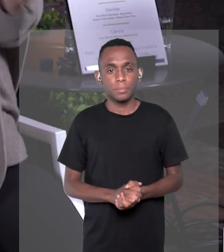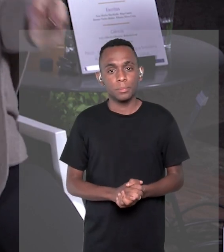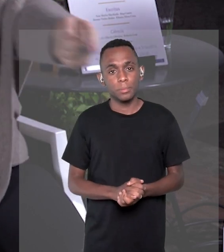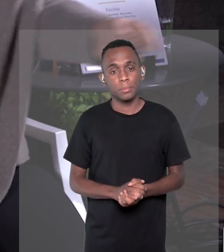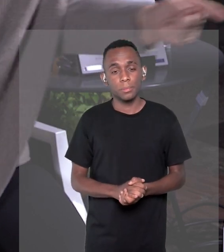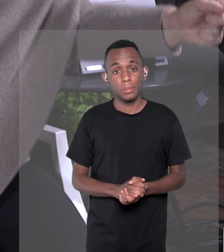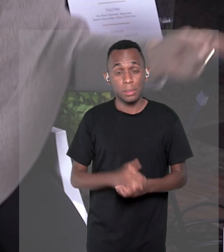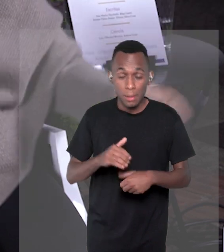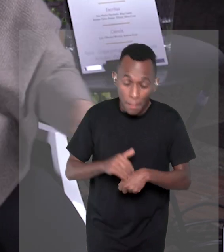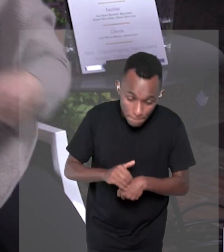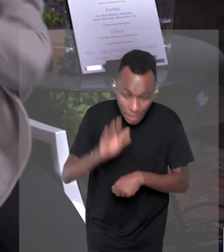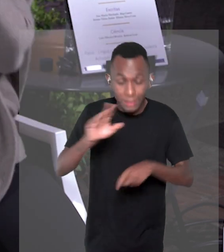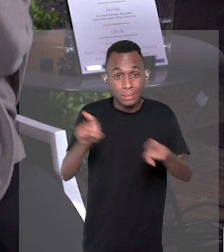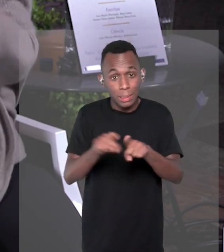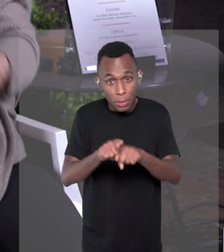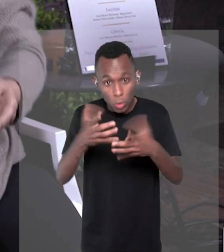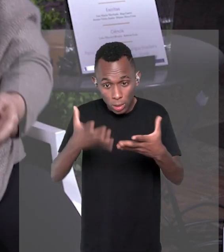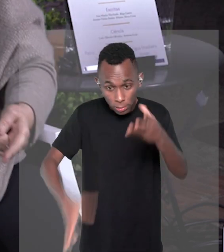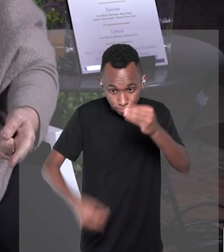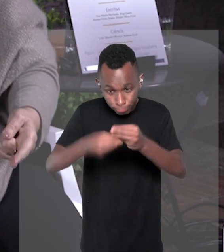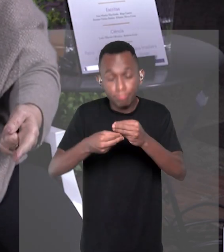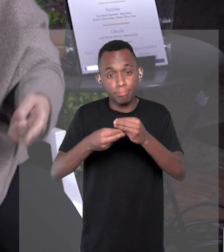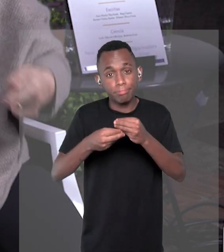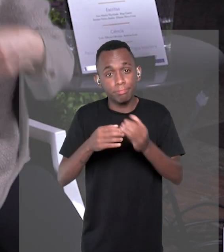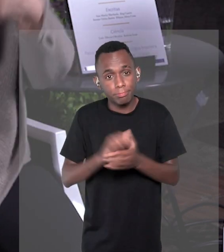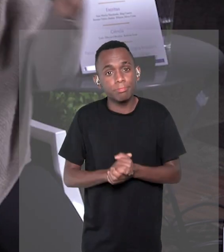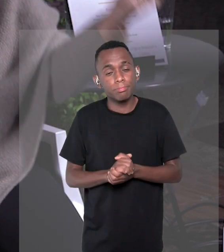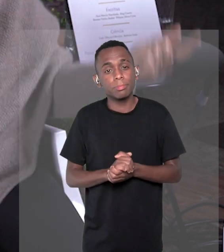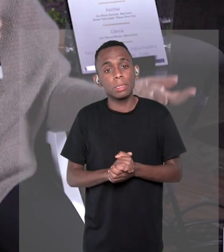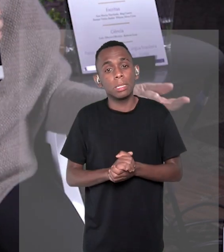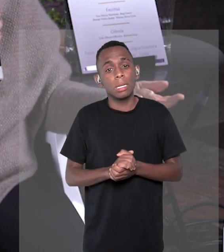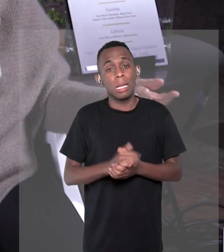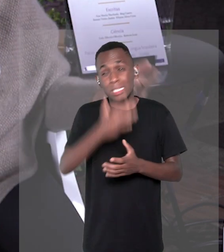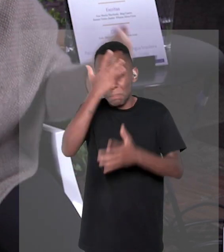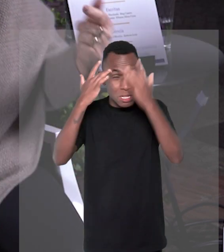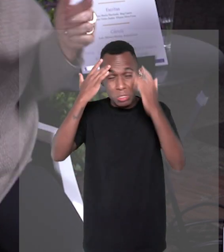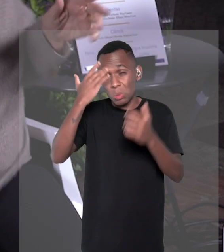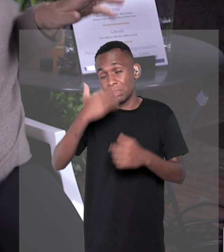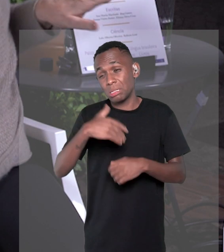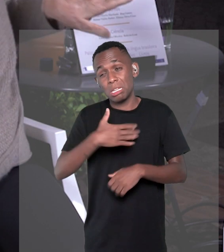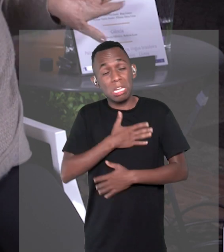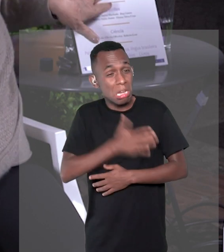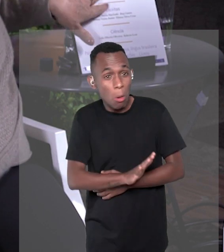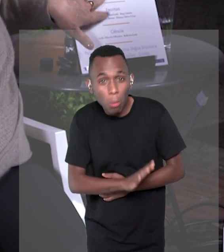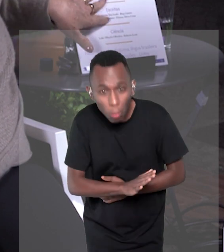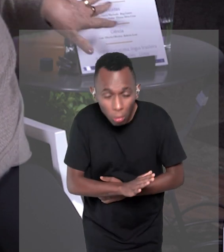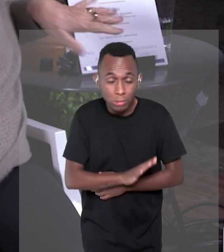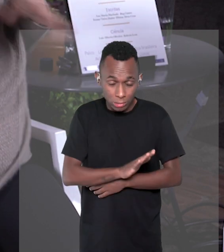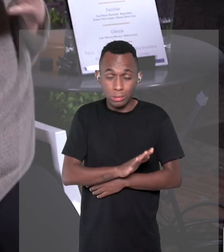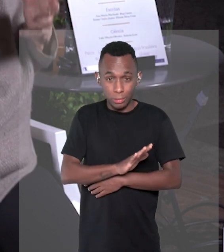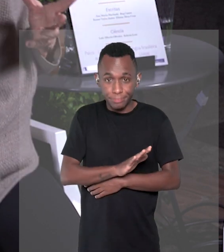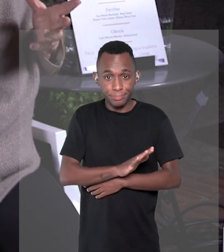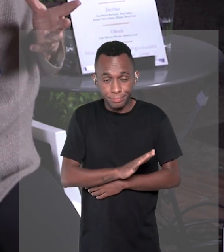aquilo, o outro quer outra coisa. São as escolhas. É essa a diversidade. Portanto, ela procura ser